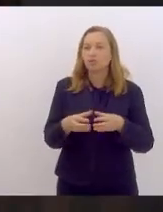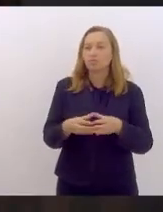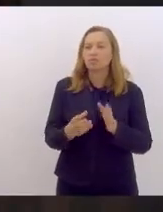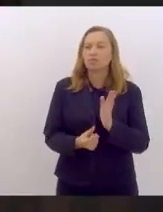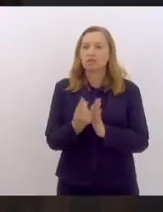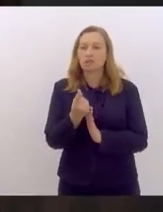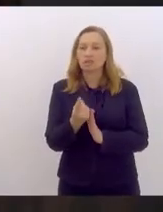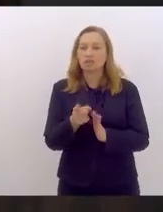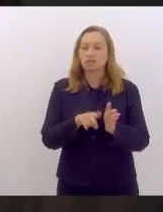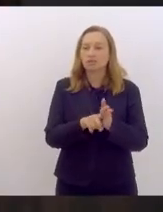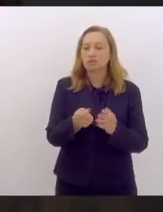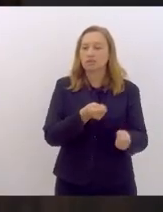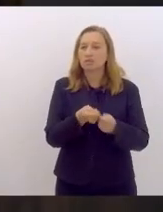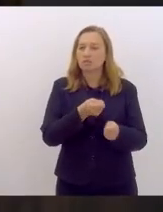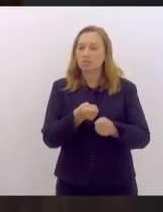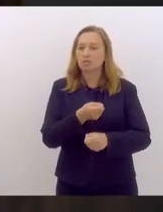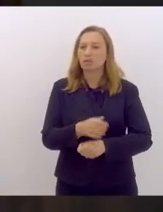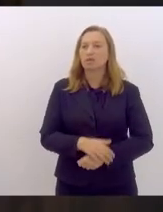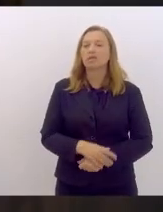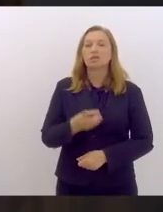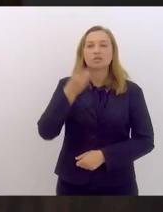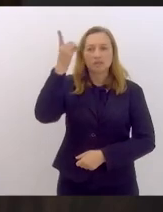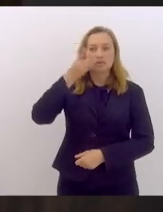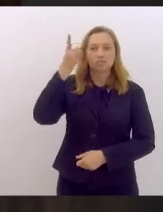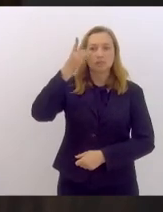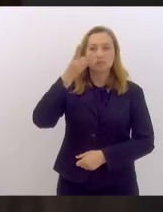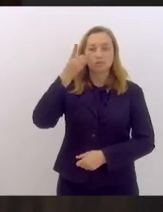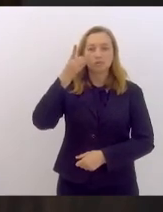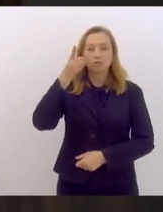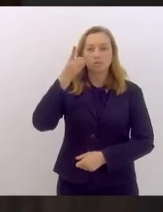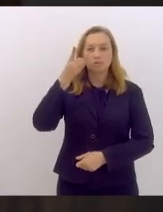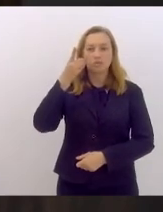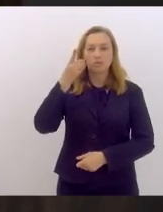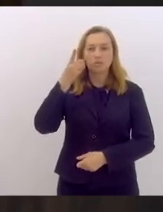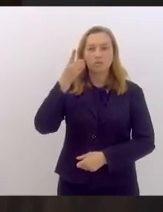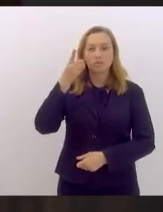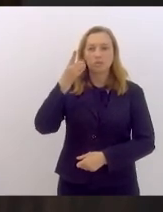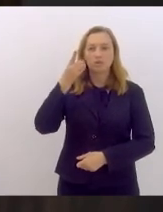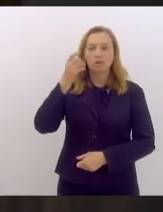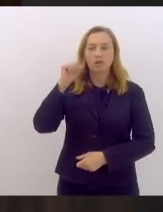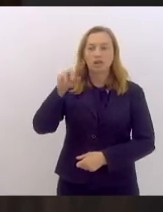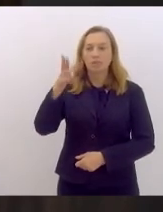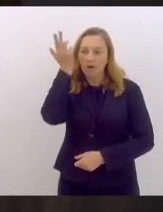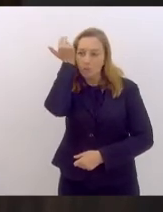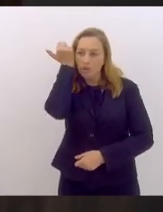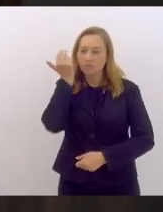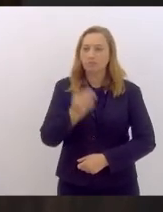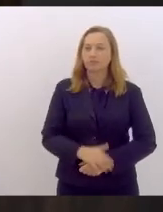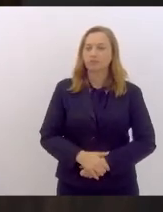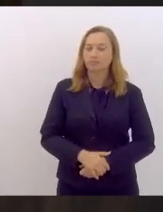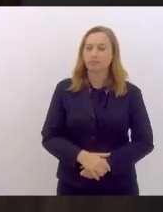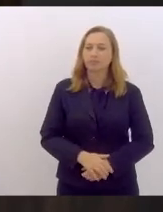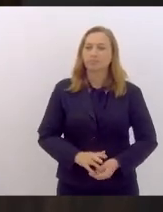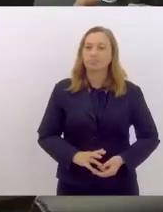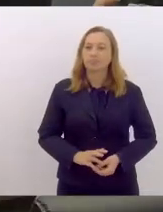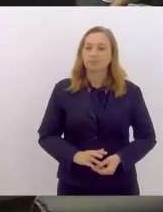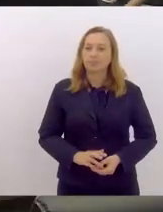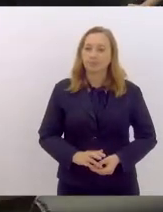Orçamento, Fiscalização Financeira e Controle, deputado Eliomar Coelho.